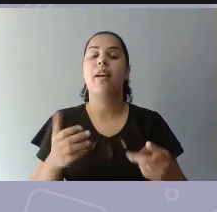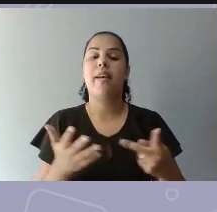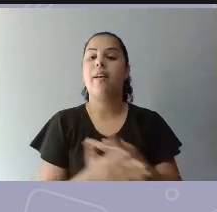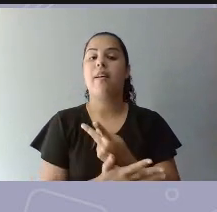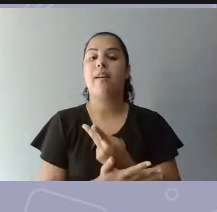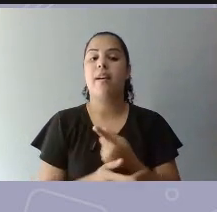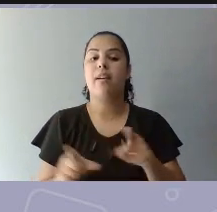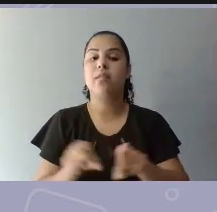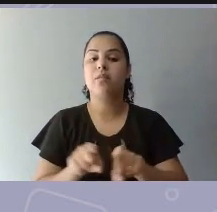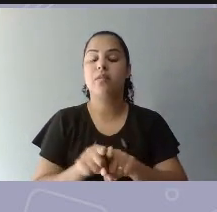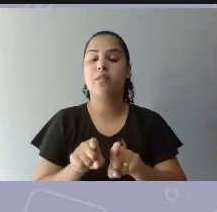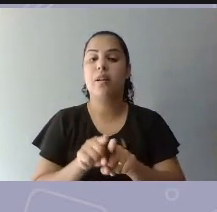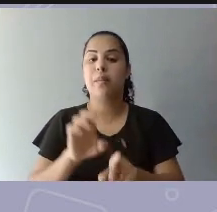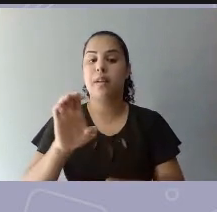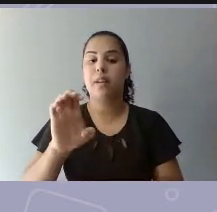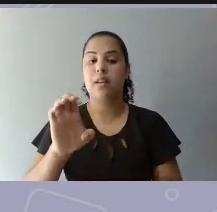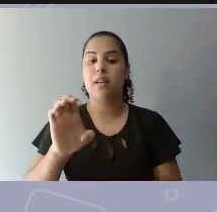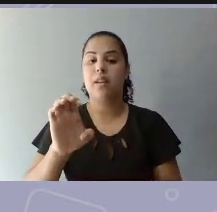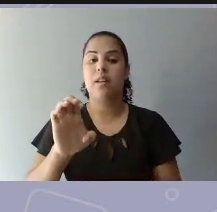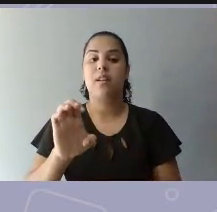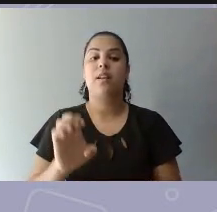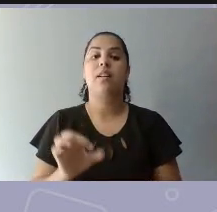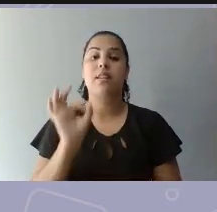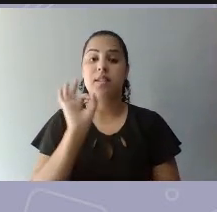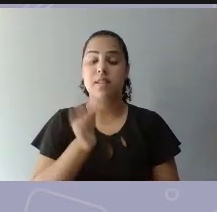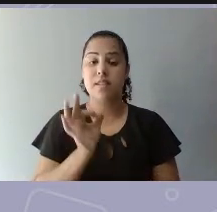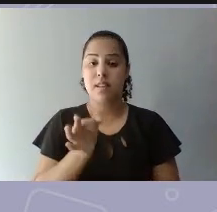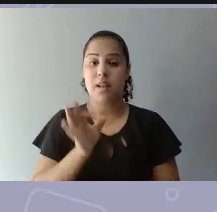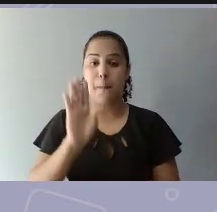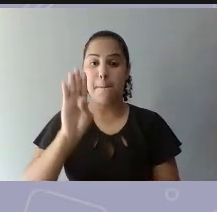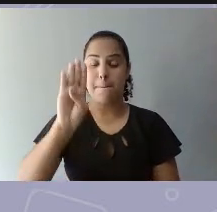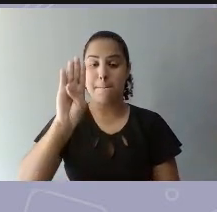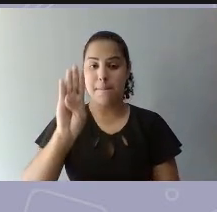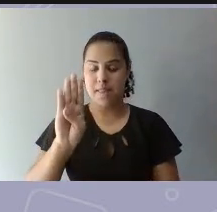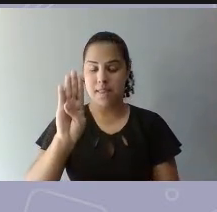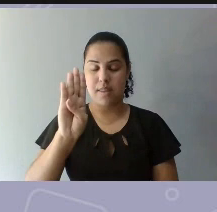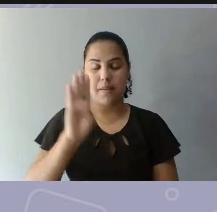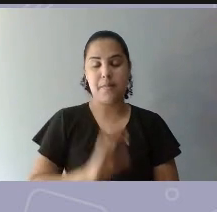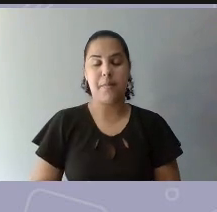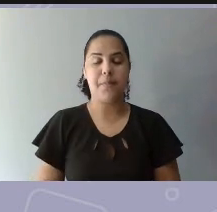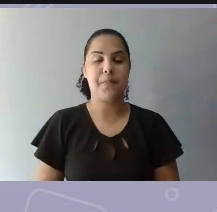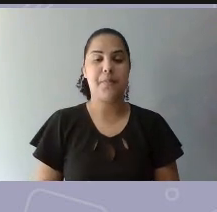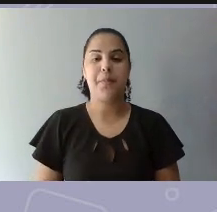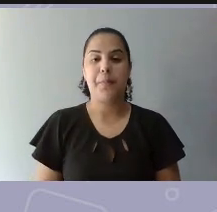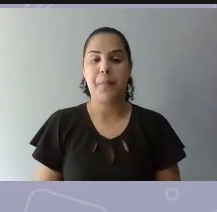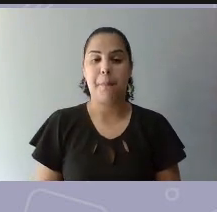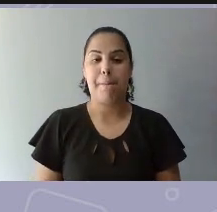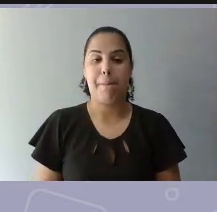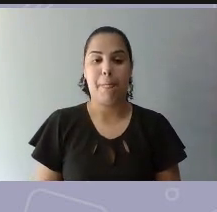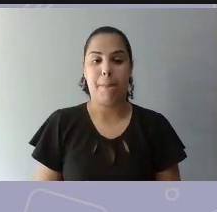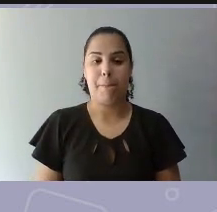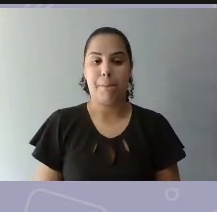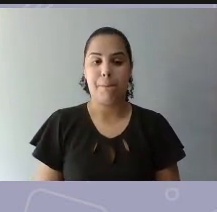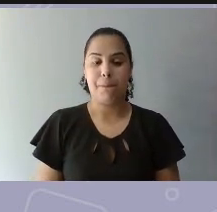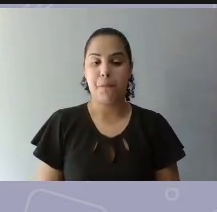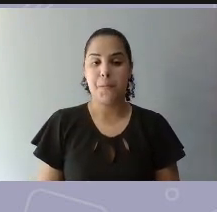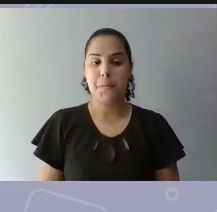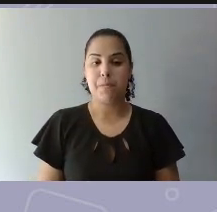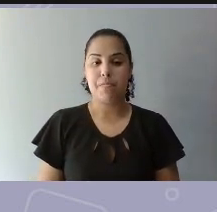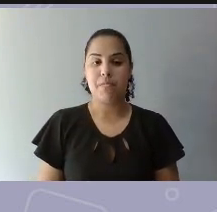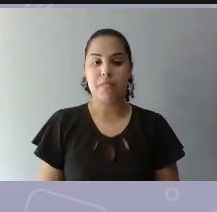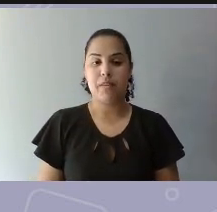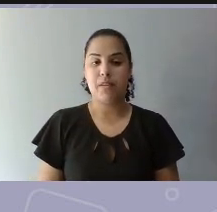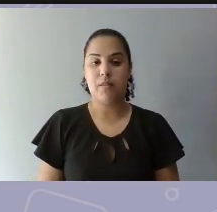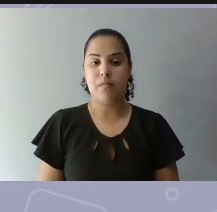E questão 21 alternativa correta letra B a resposta é letra B então vamos lá para a próxima